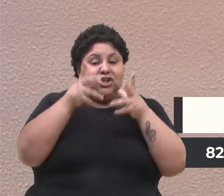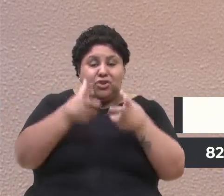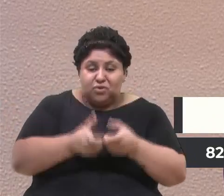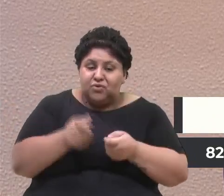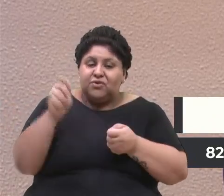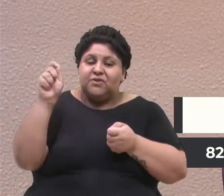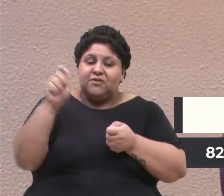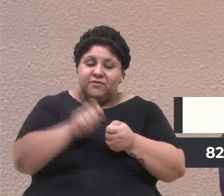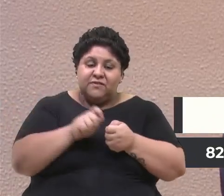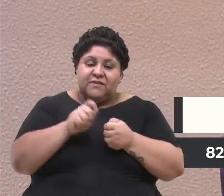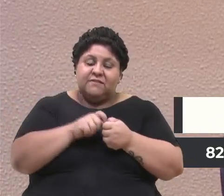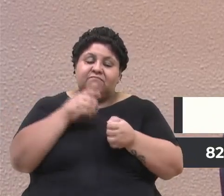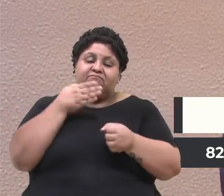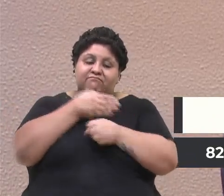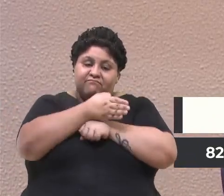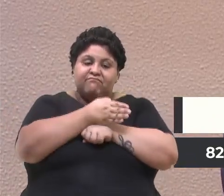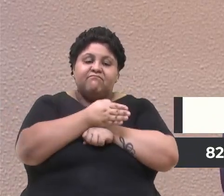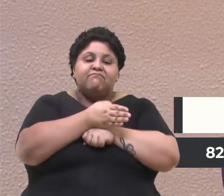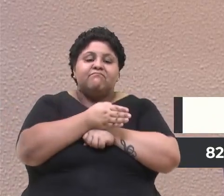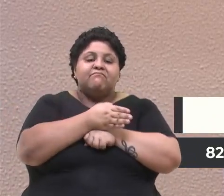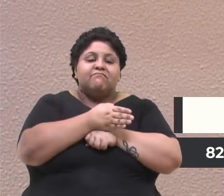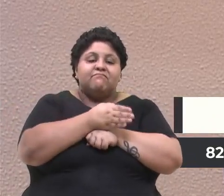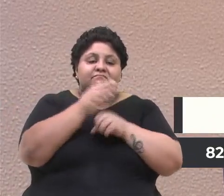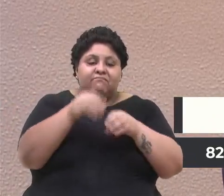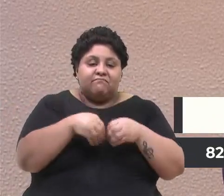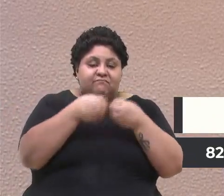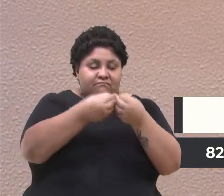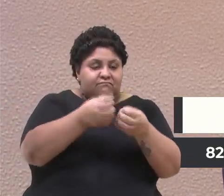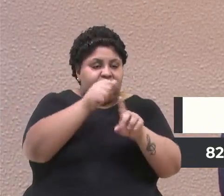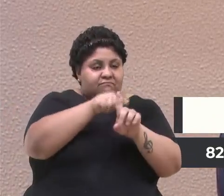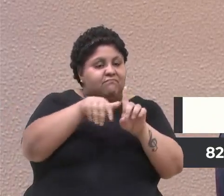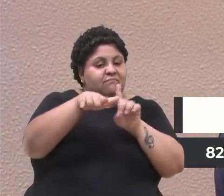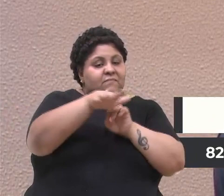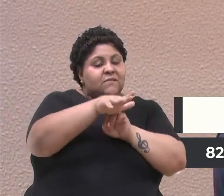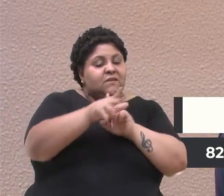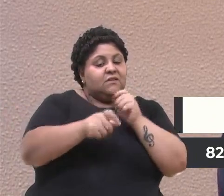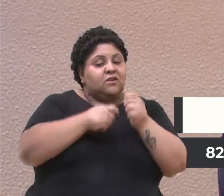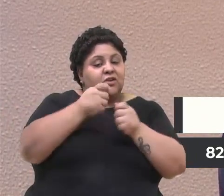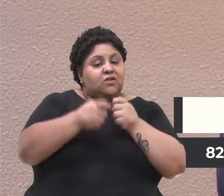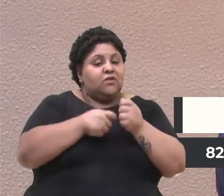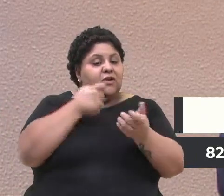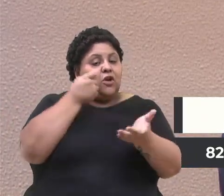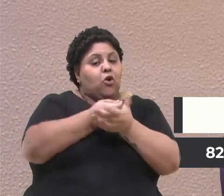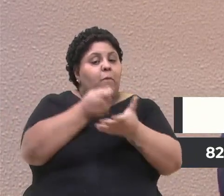parte e estão dando para a sociedade aquilo que a sociedade cobrava